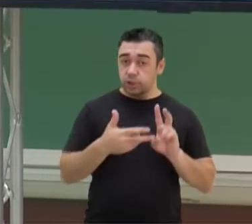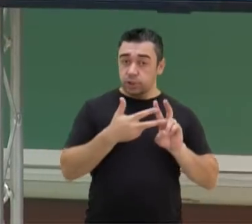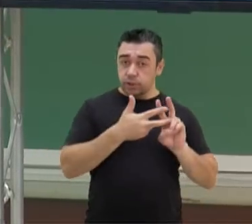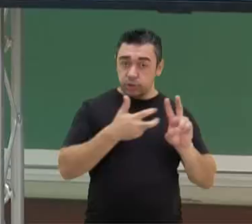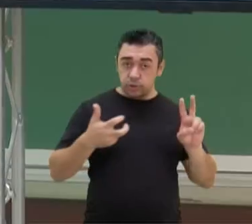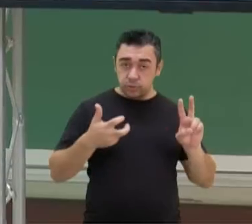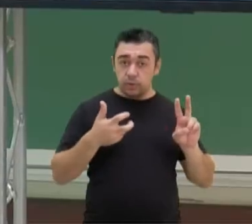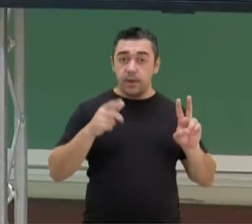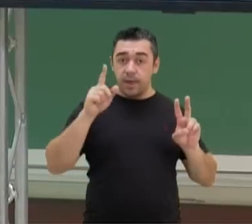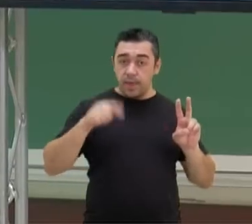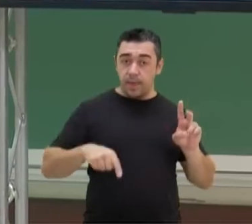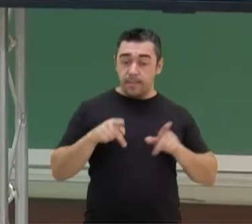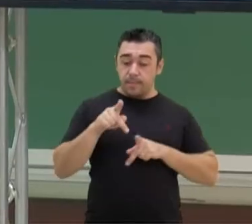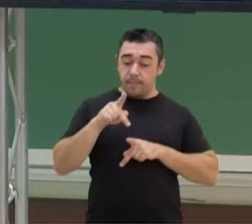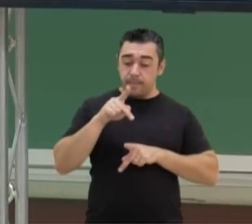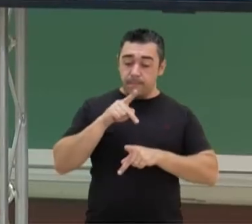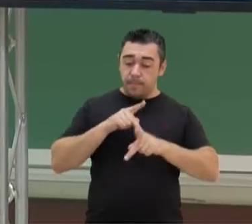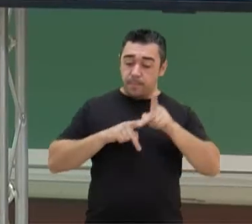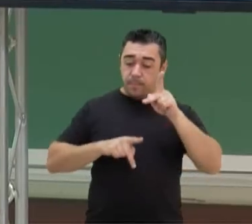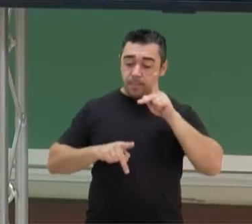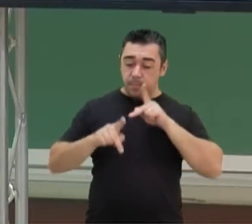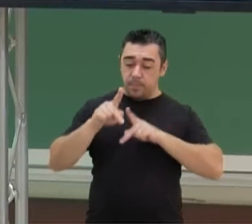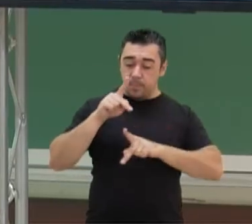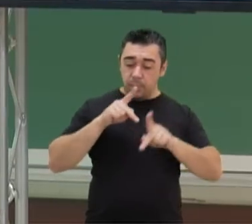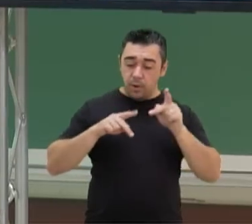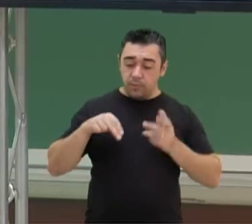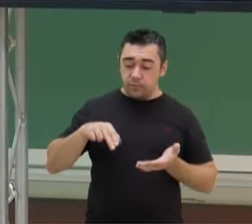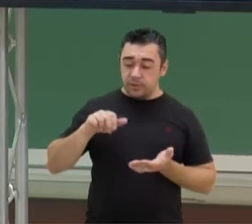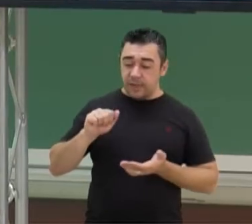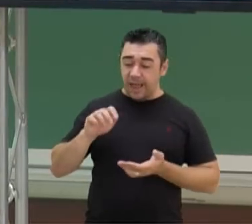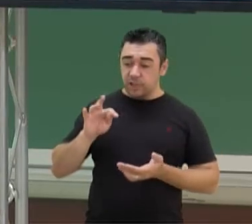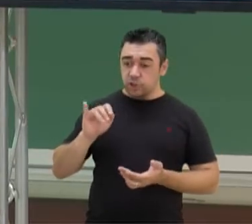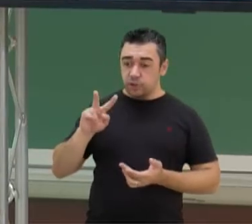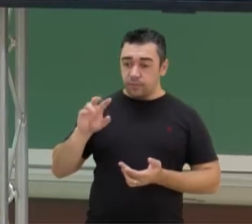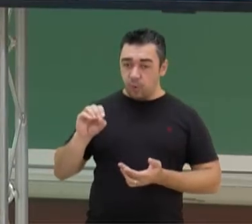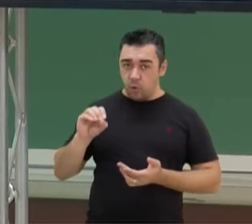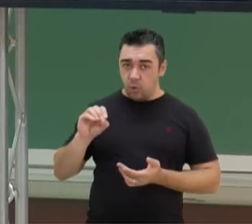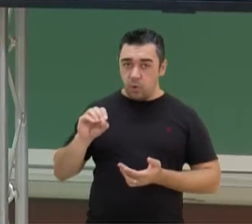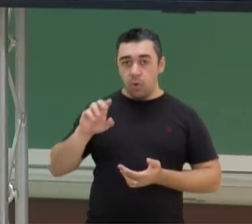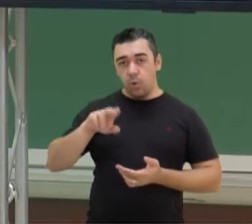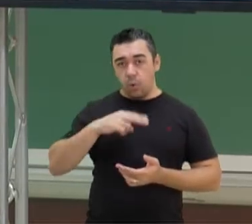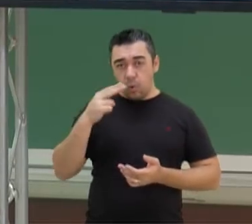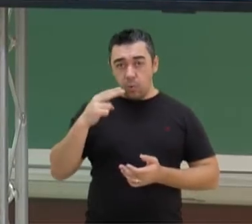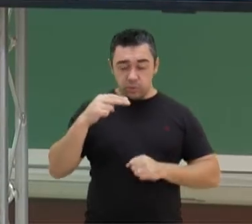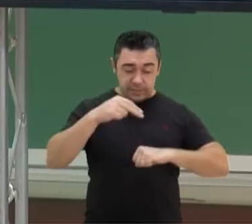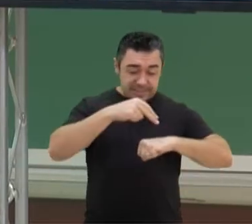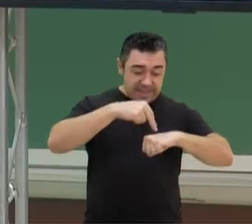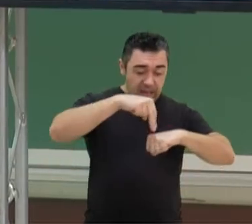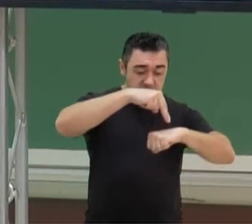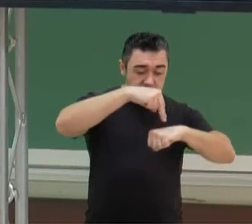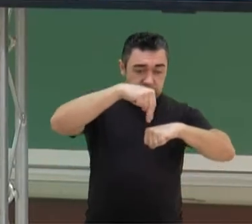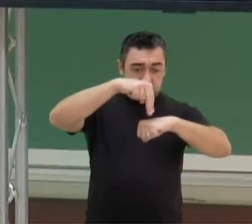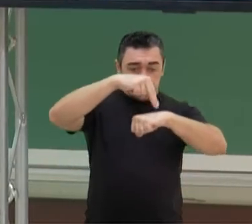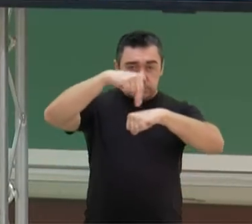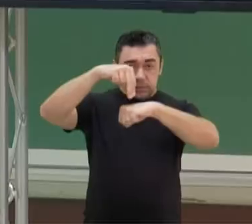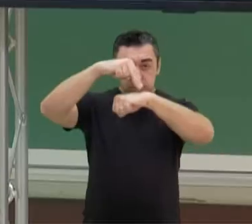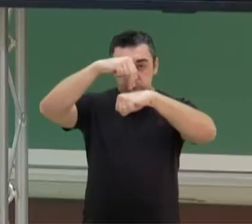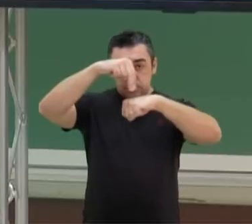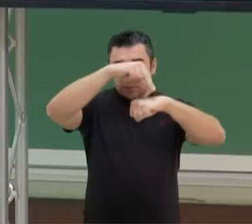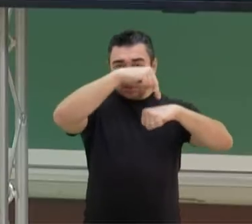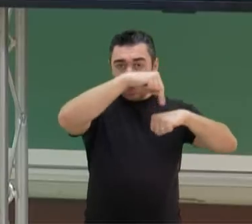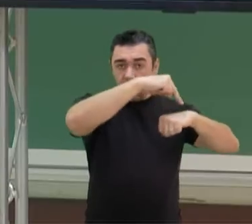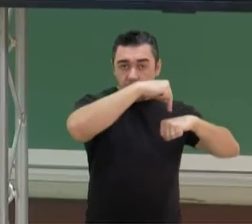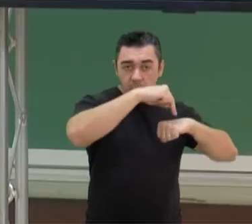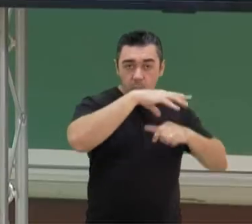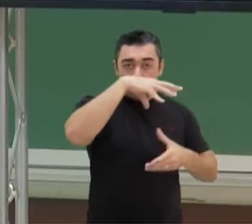são povos nativos, não há tribos, são nações, e cada nação, cada povo brasileiro em cada região possui princípios